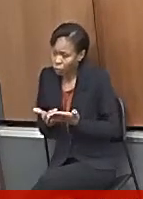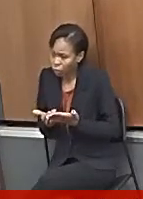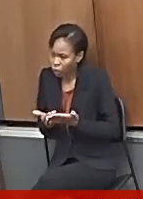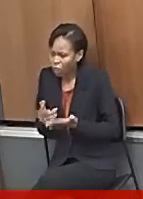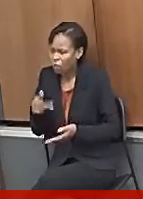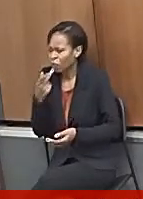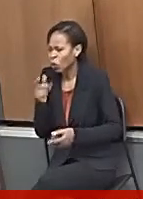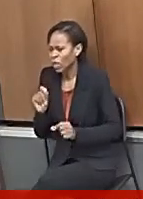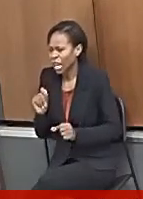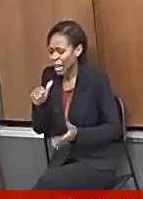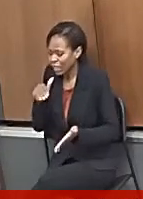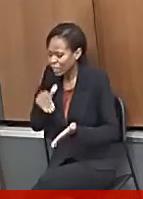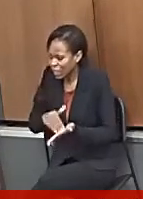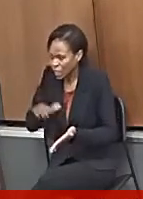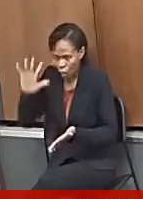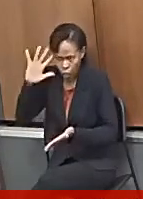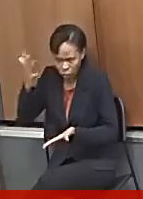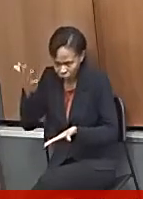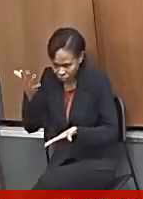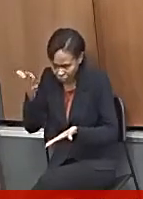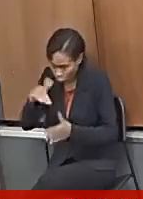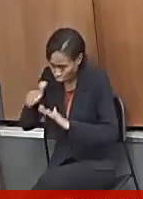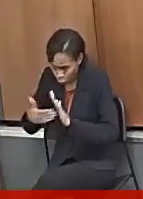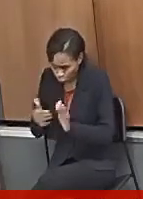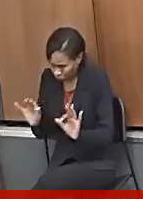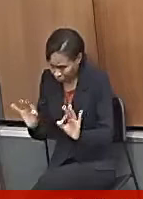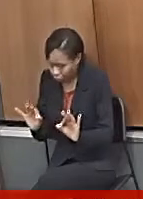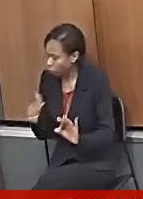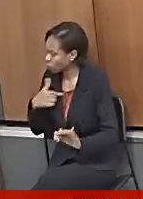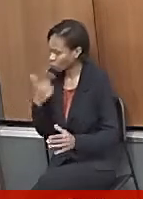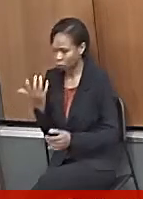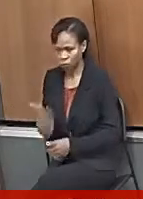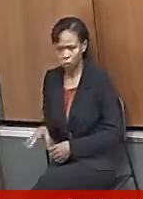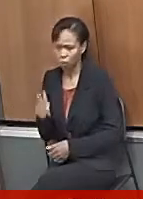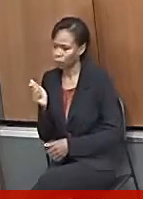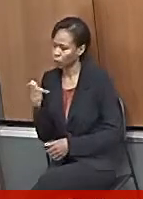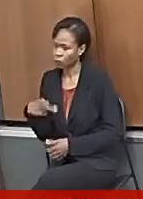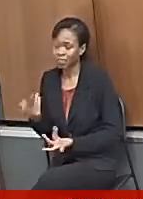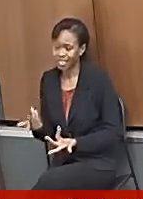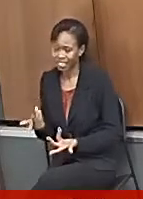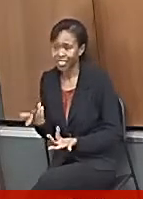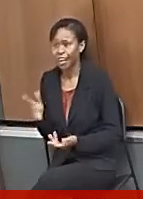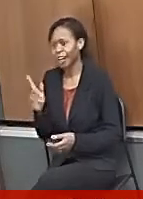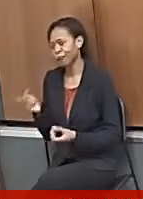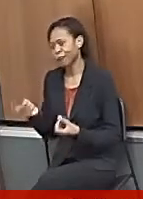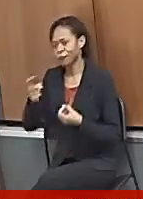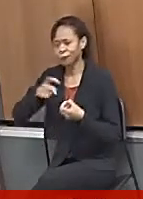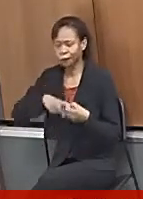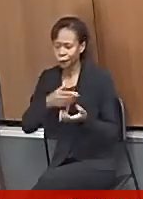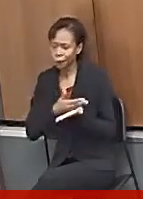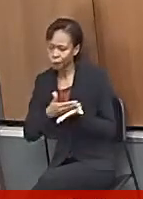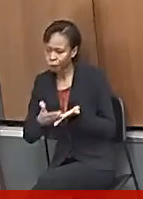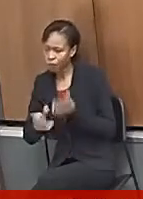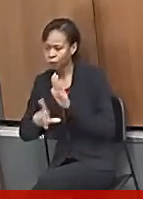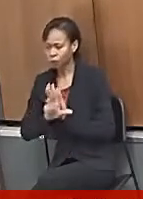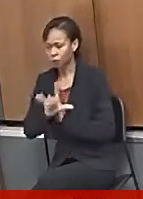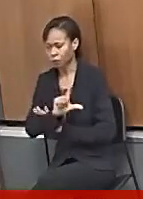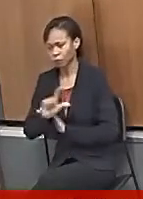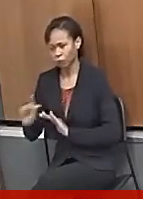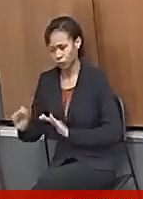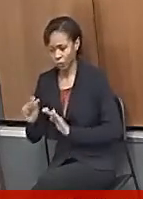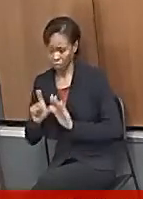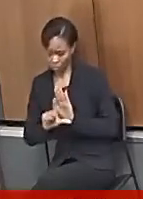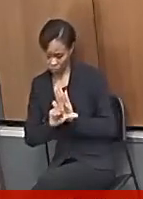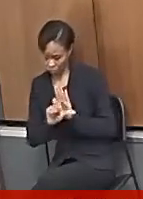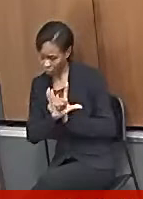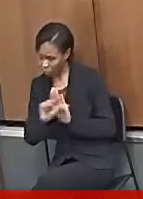aposentar e isso nós voltamos lá no início da lei sem porque a lei foi criada porque